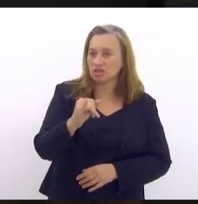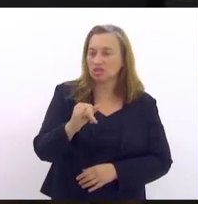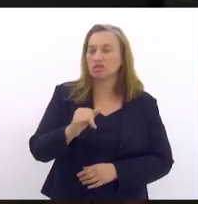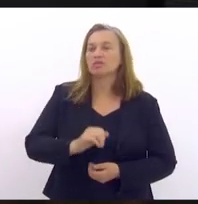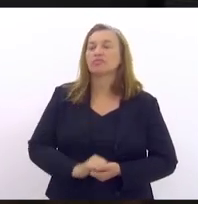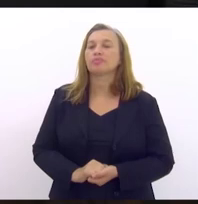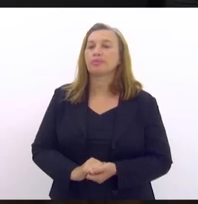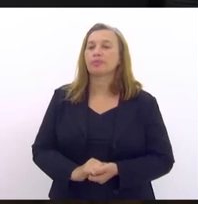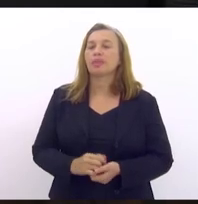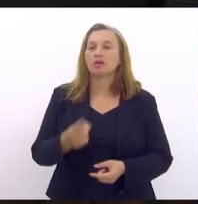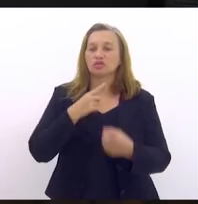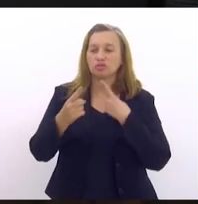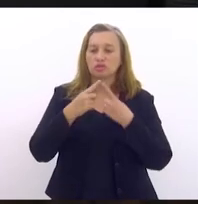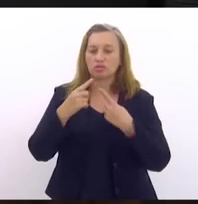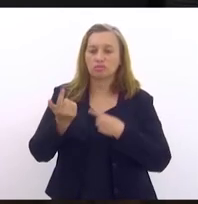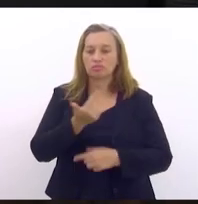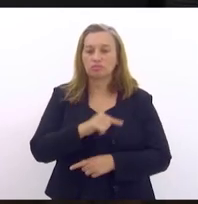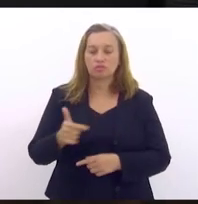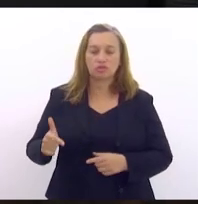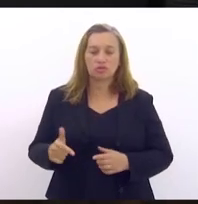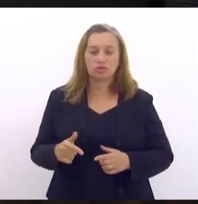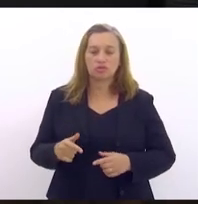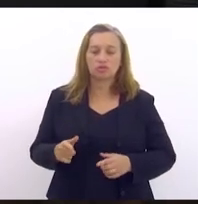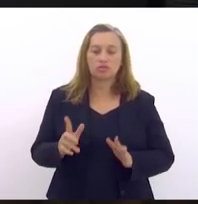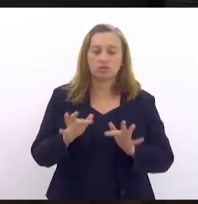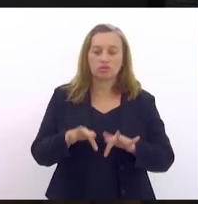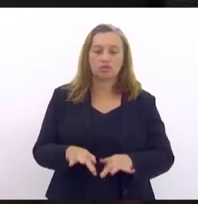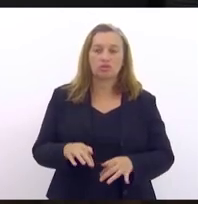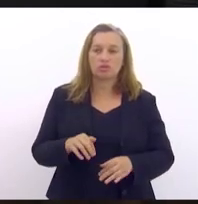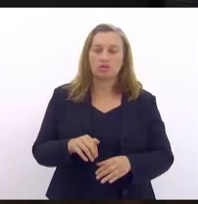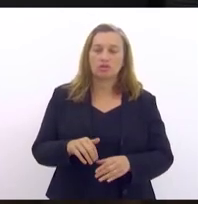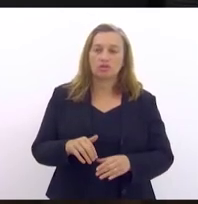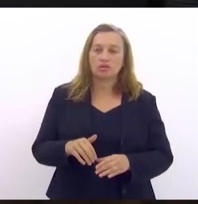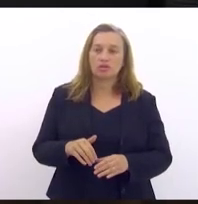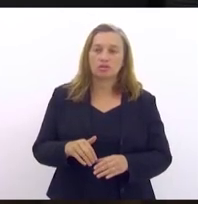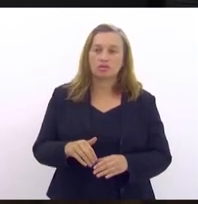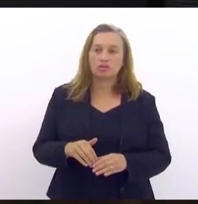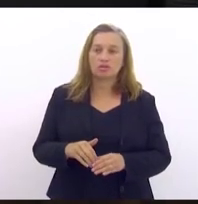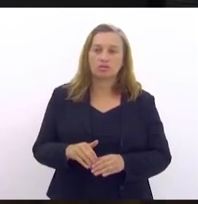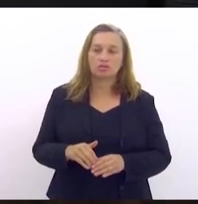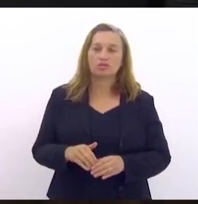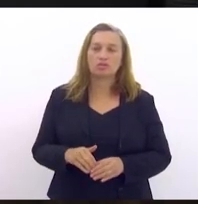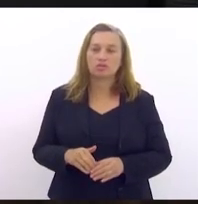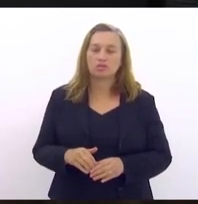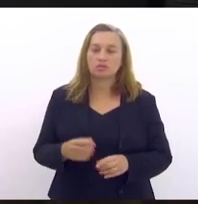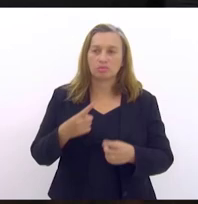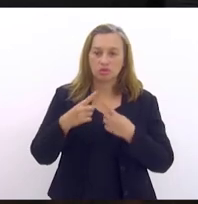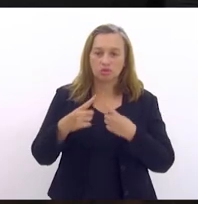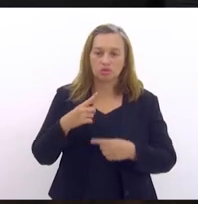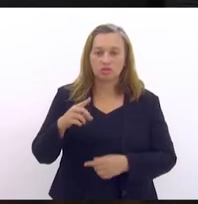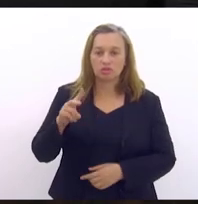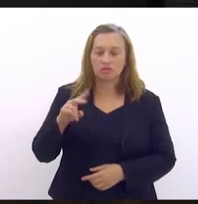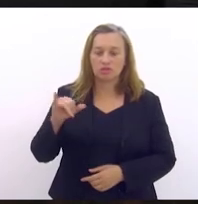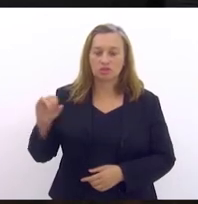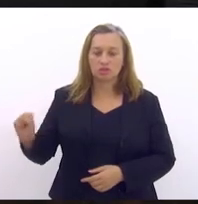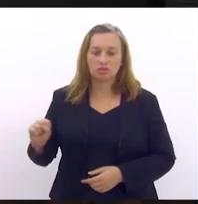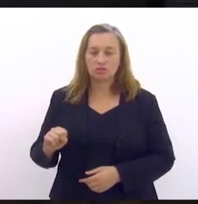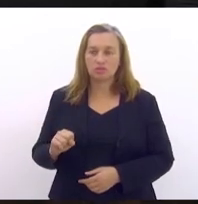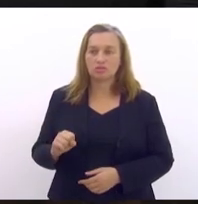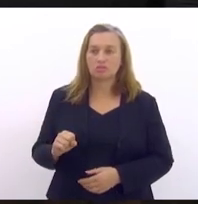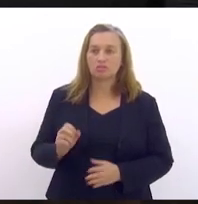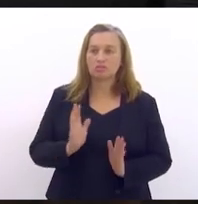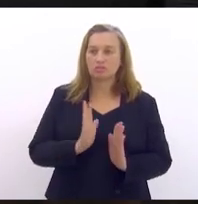rural. Em discussão, não havendo quem queira discutir, encerrada a discussão. Para discutir, Vinícius Cozzolino. Pela